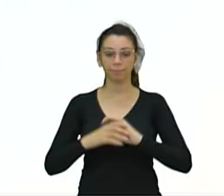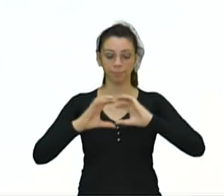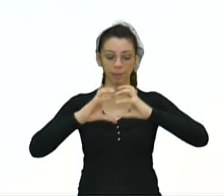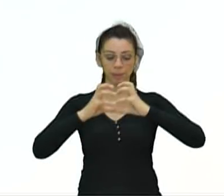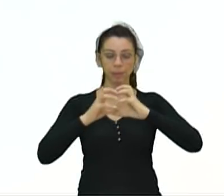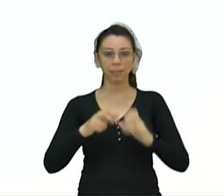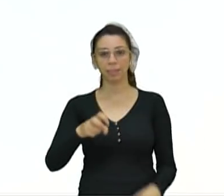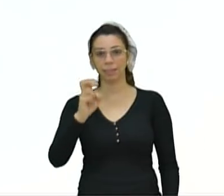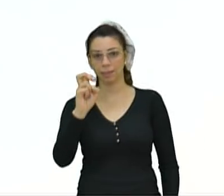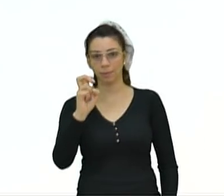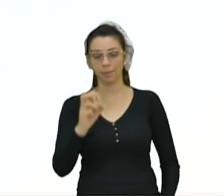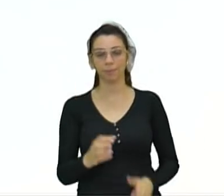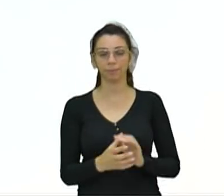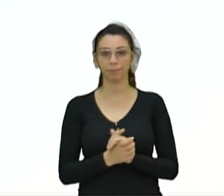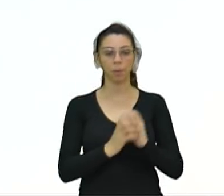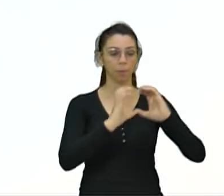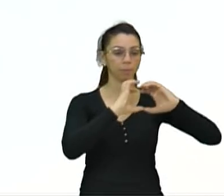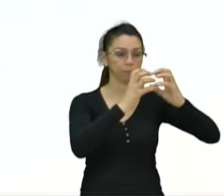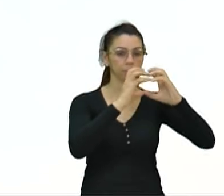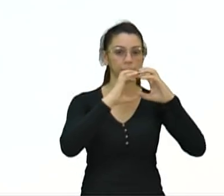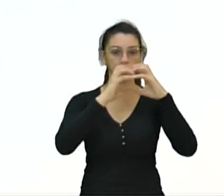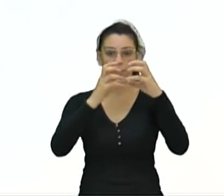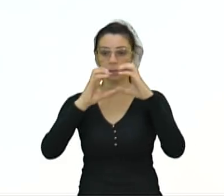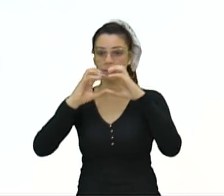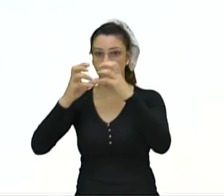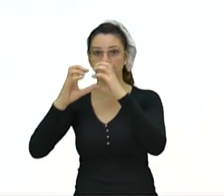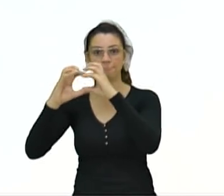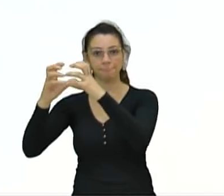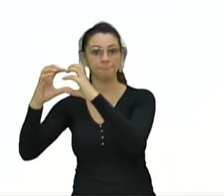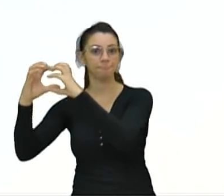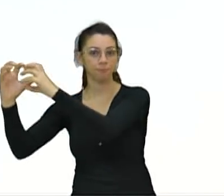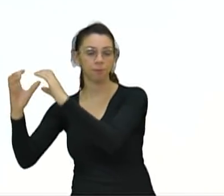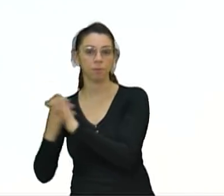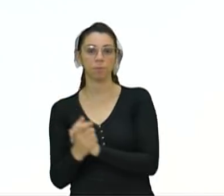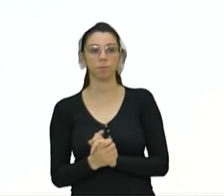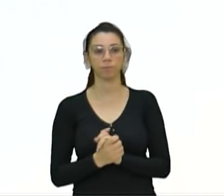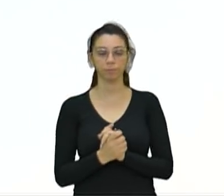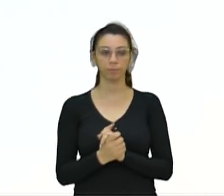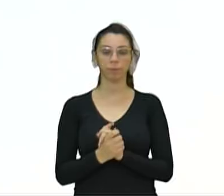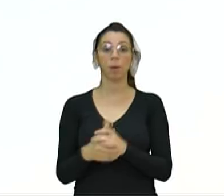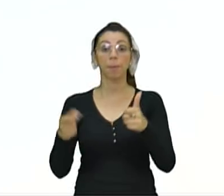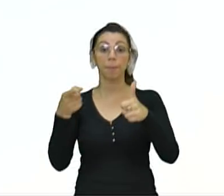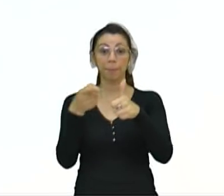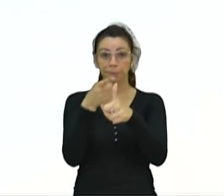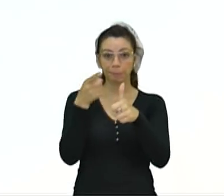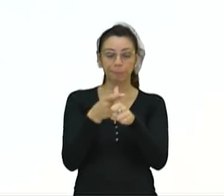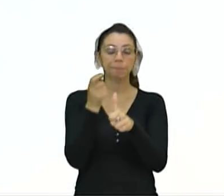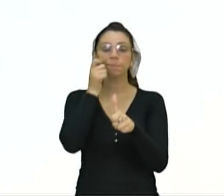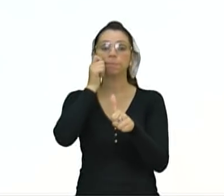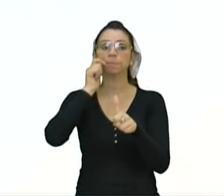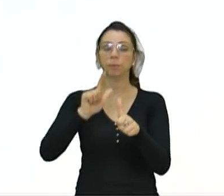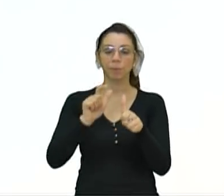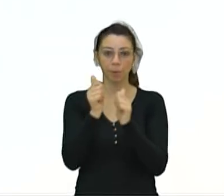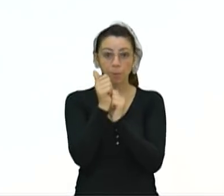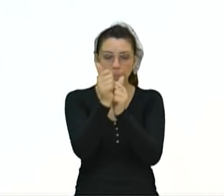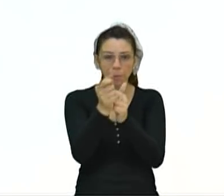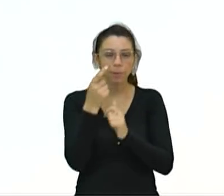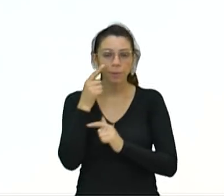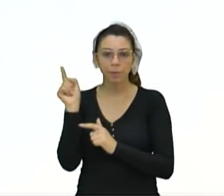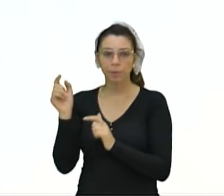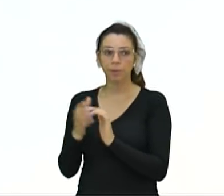5 bolinhas, certo? Então, da primeira ser azul, o que acontece? Olha lá, acompanhe com a